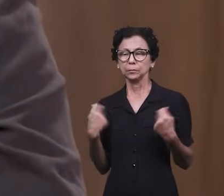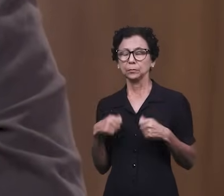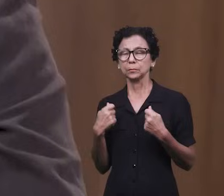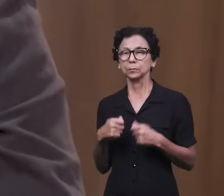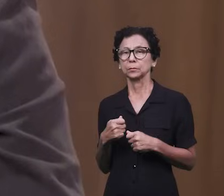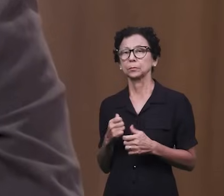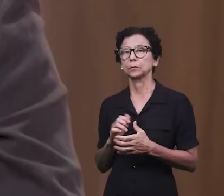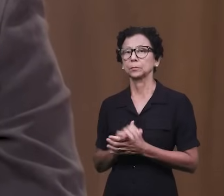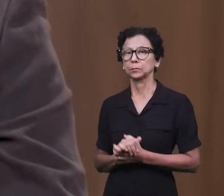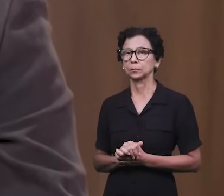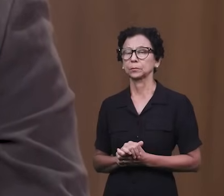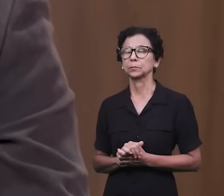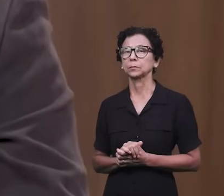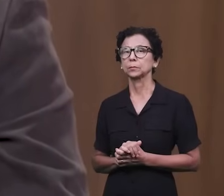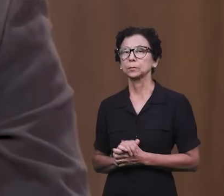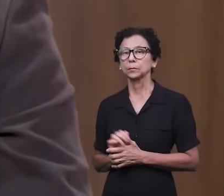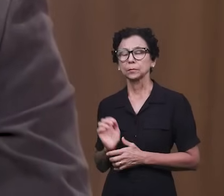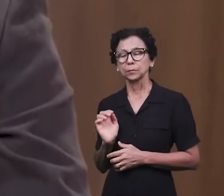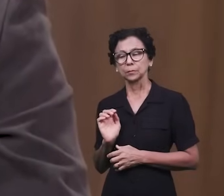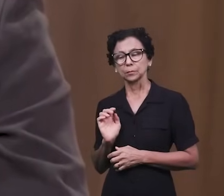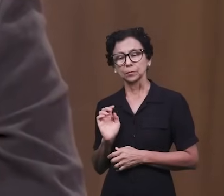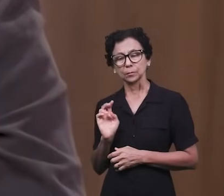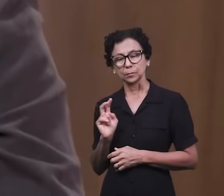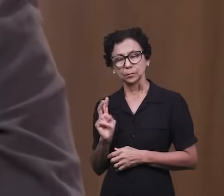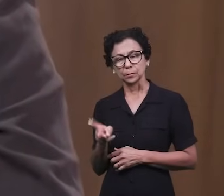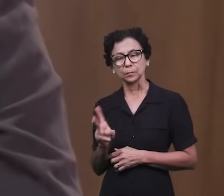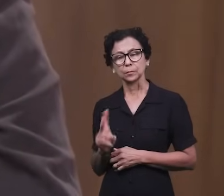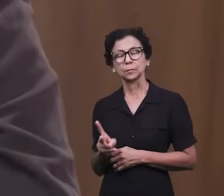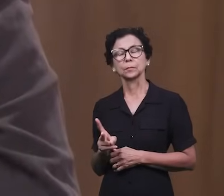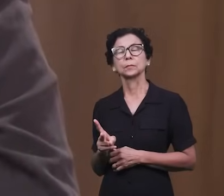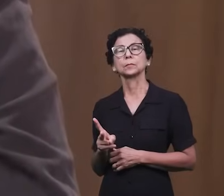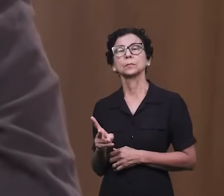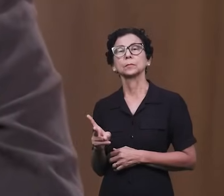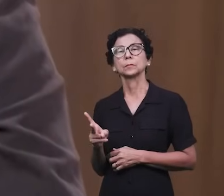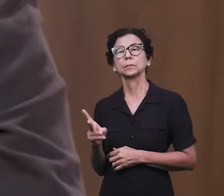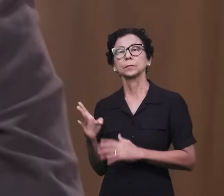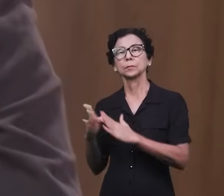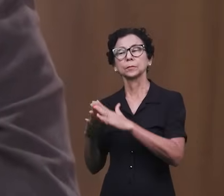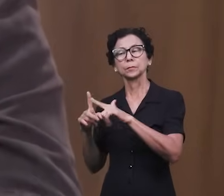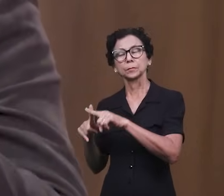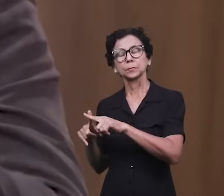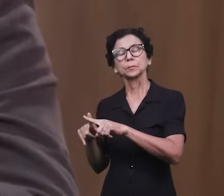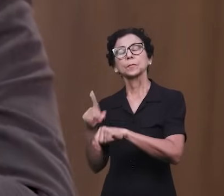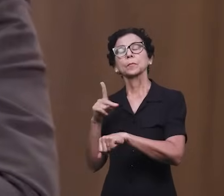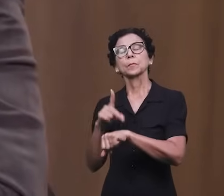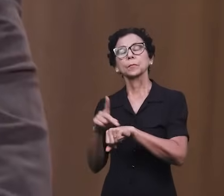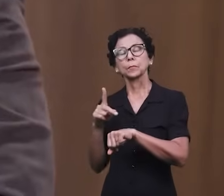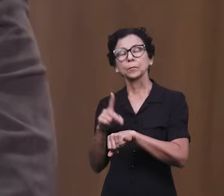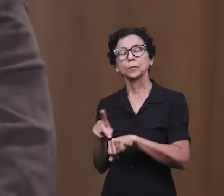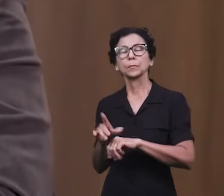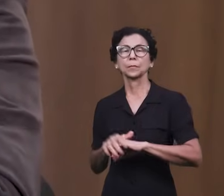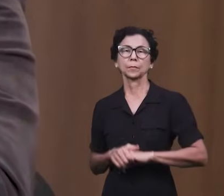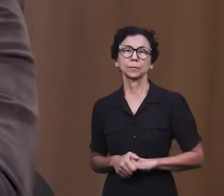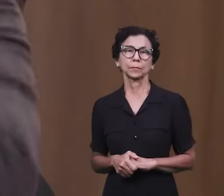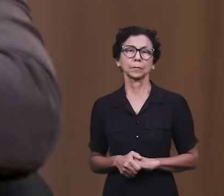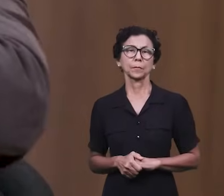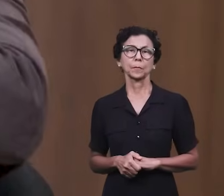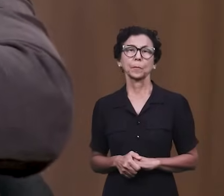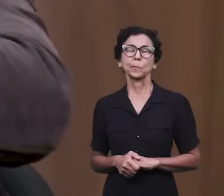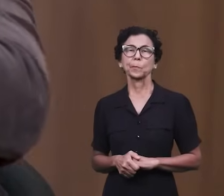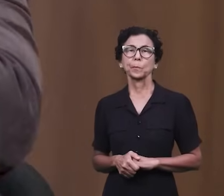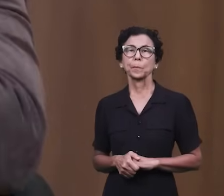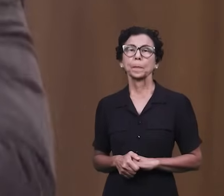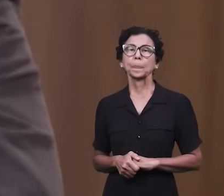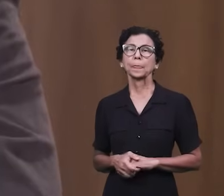do Senhor e o que não é do Senhor. Portanto, nós valorizamos aquilo que recebemos por